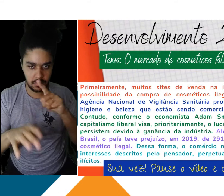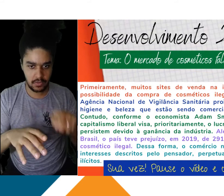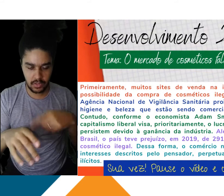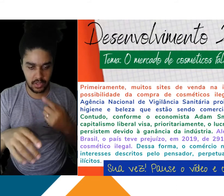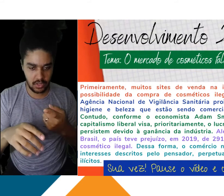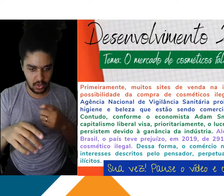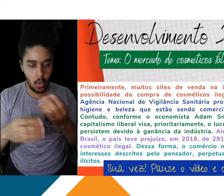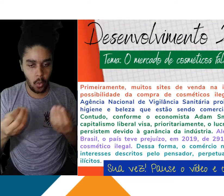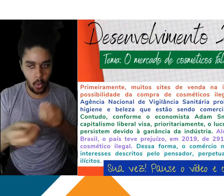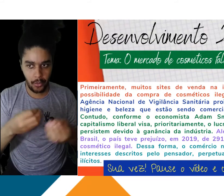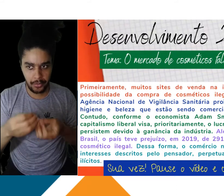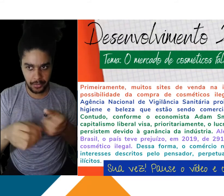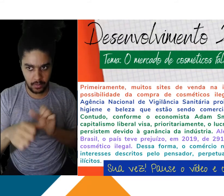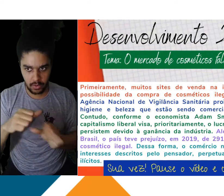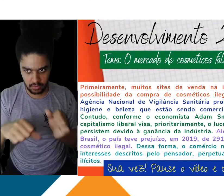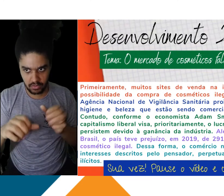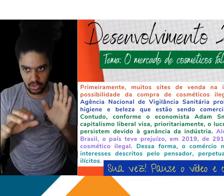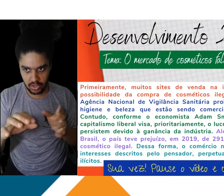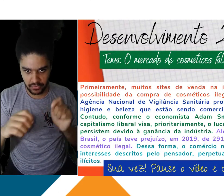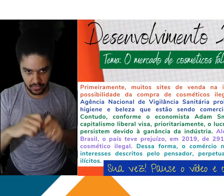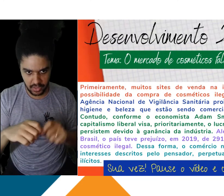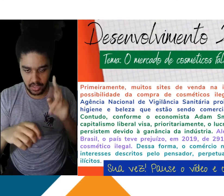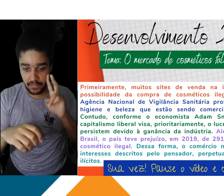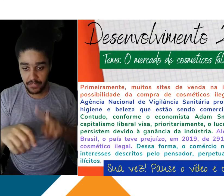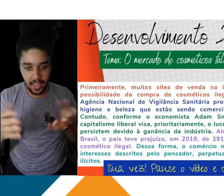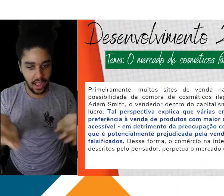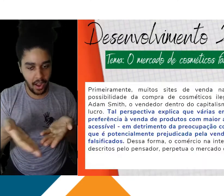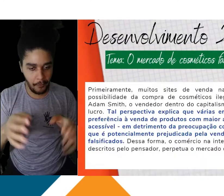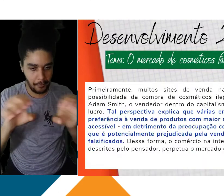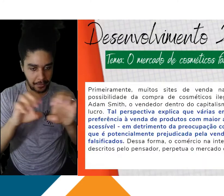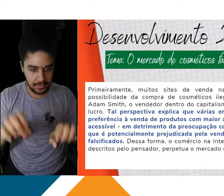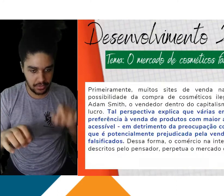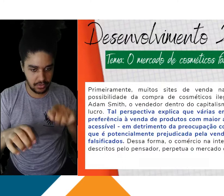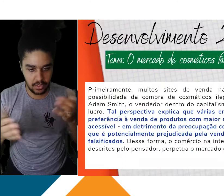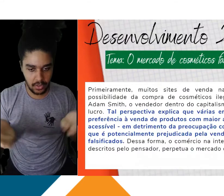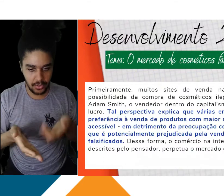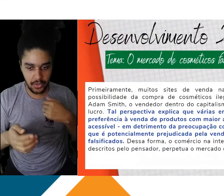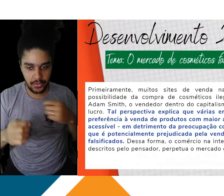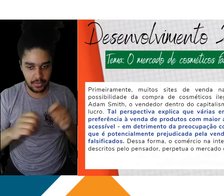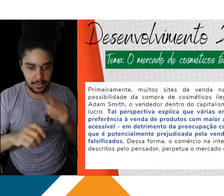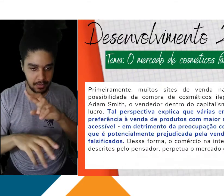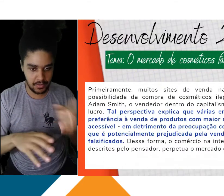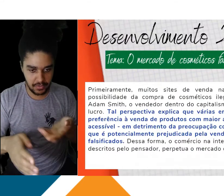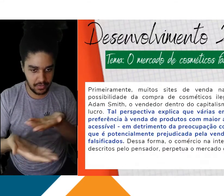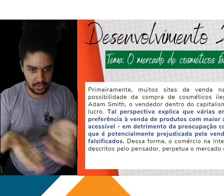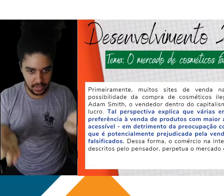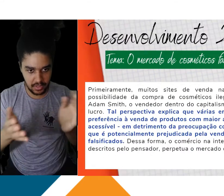vou mostrar para vocês como mudaria. Foi? Solucionou? Dá uma olhada na solução que eu trouxe